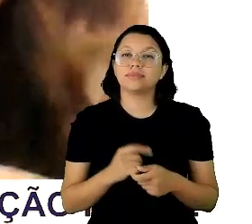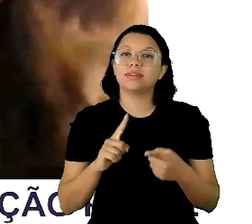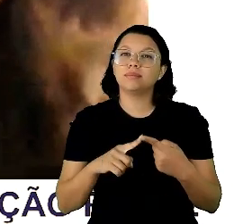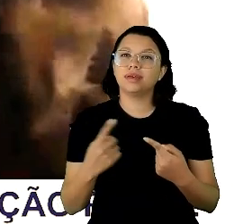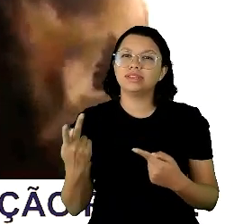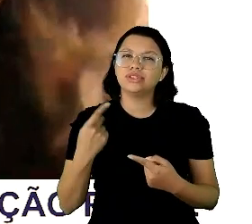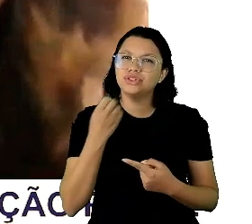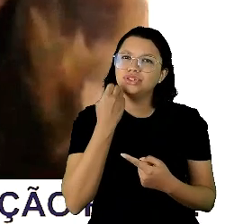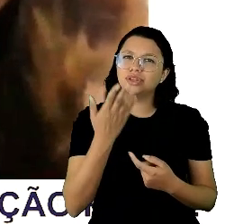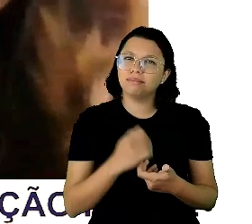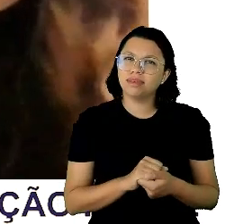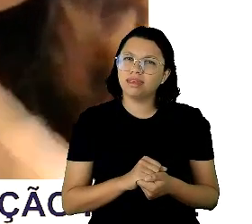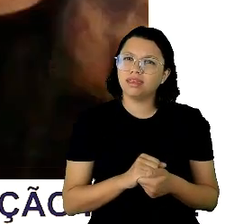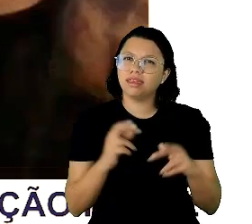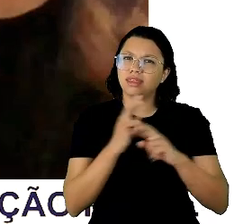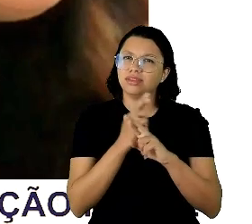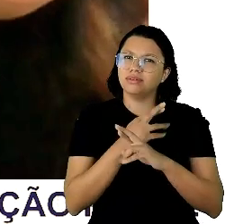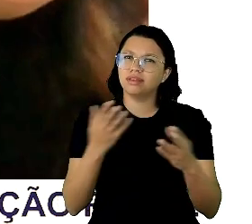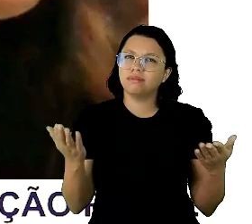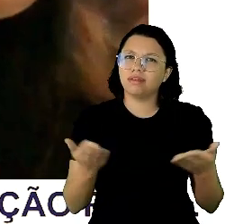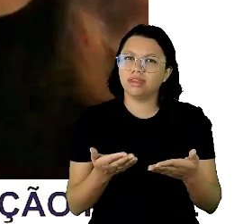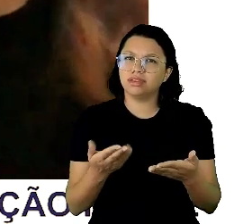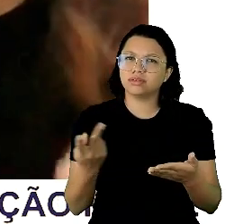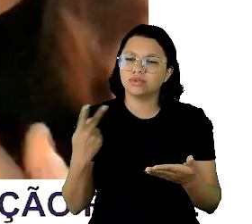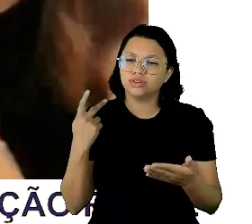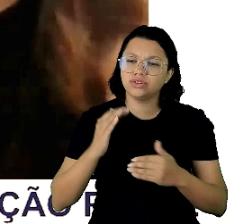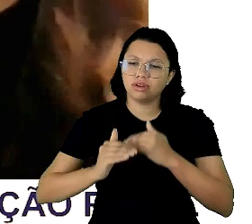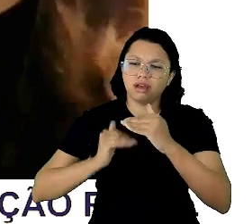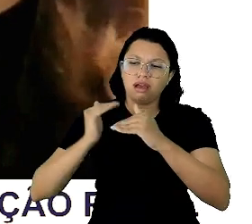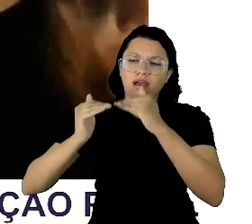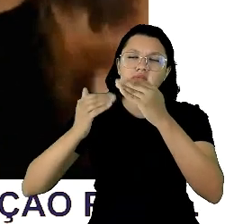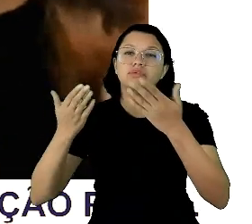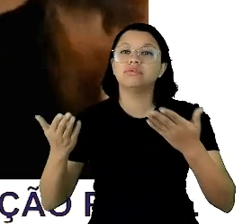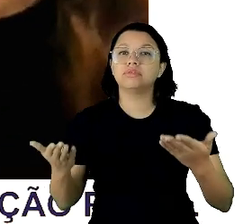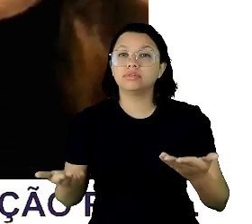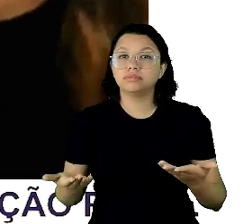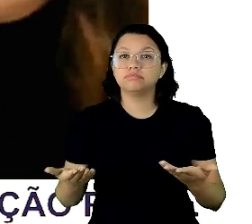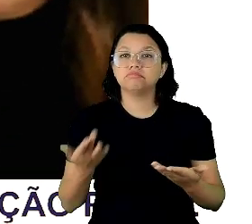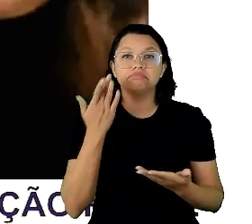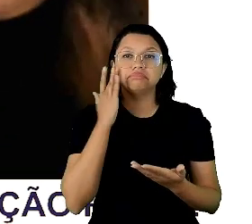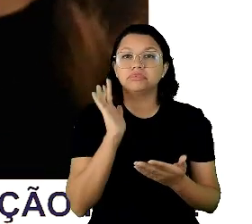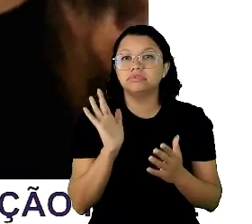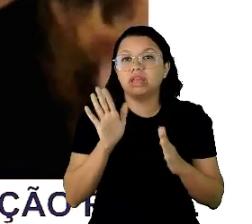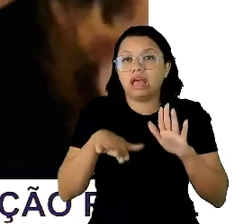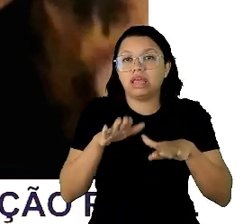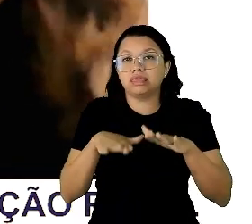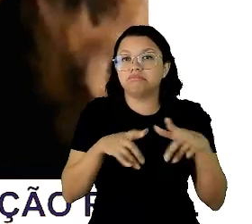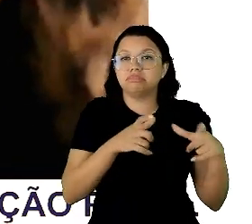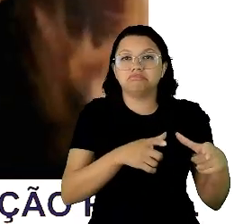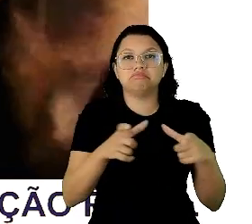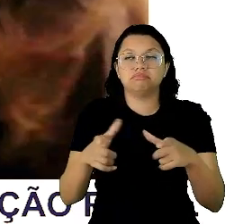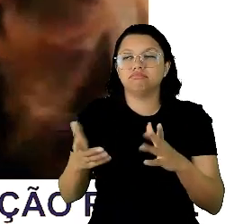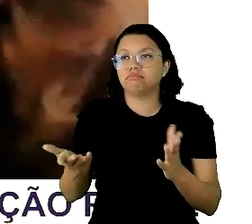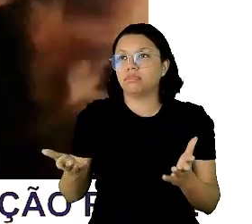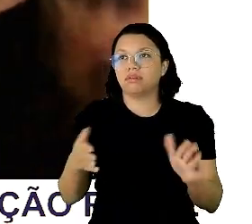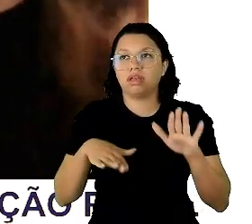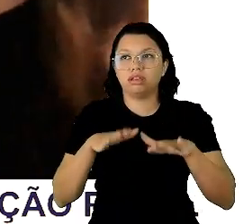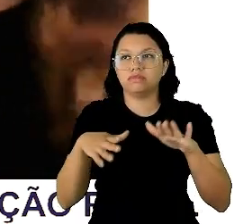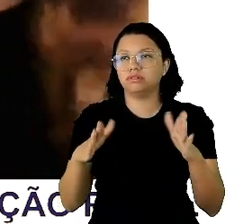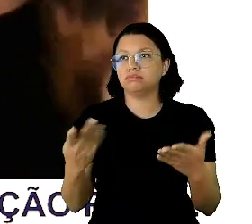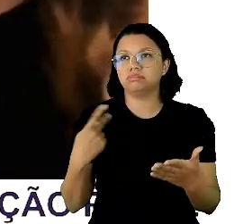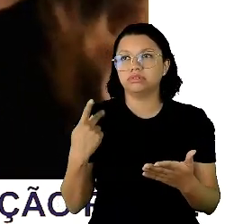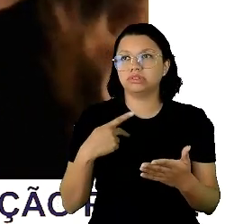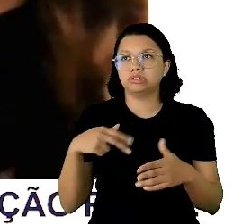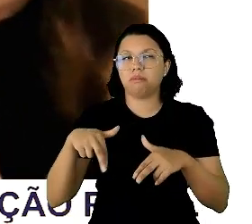aspecto? Estamos mal? Estamos evoluindo? Eu não sei, depende do lugar. Às vezes, quando a gente anda por